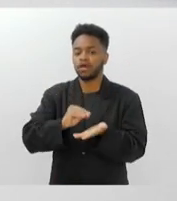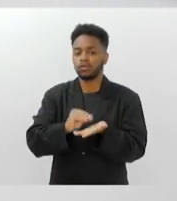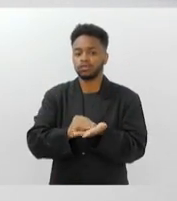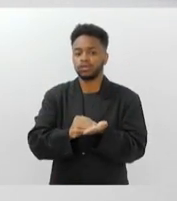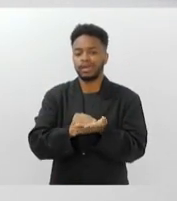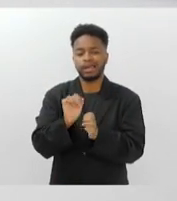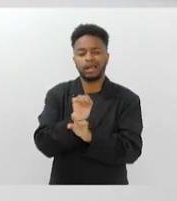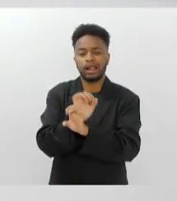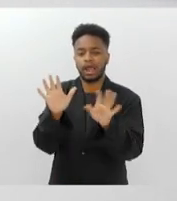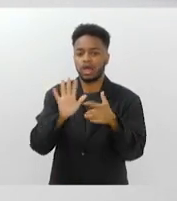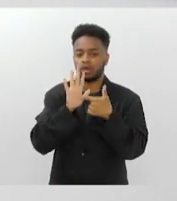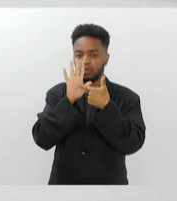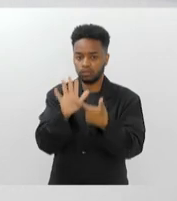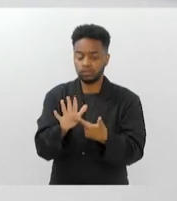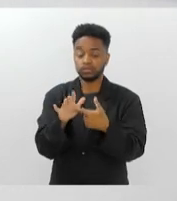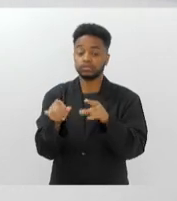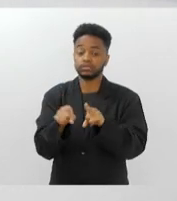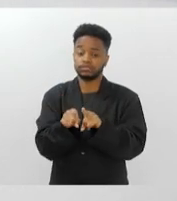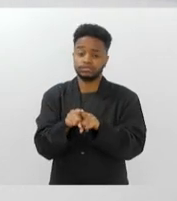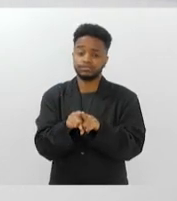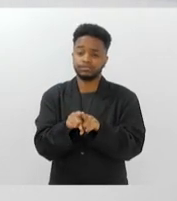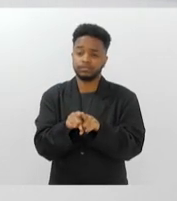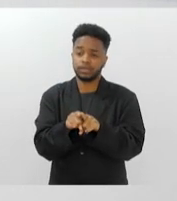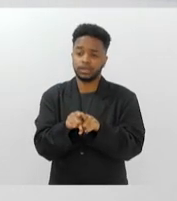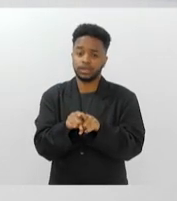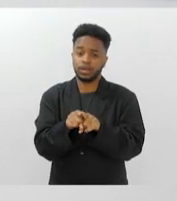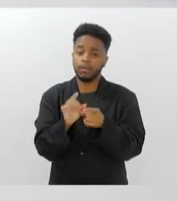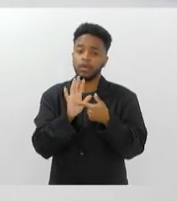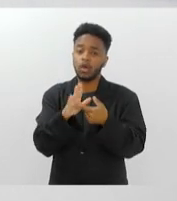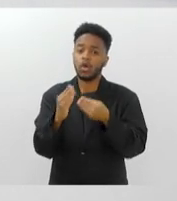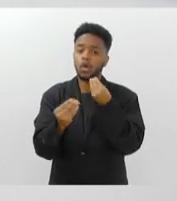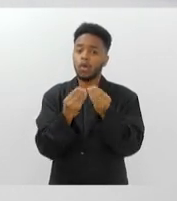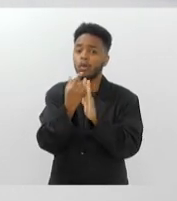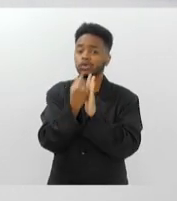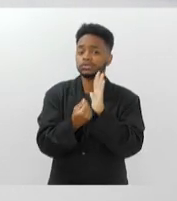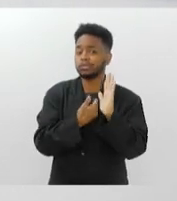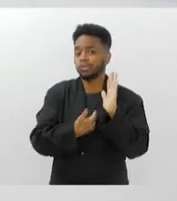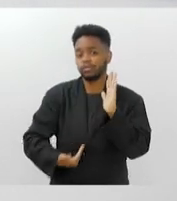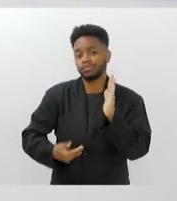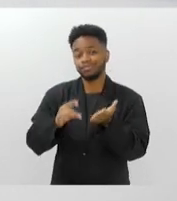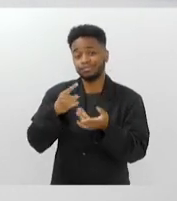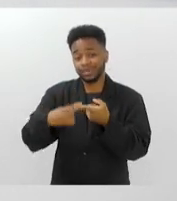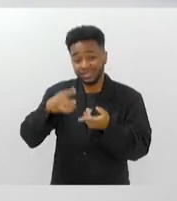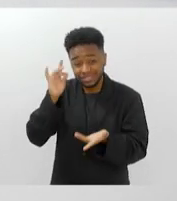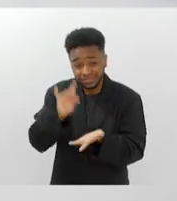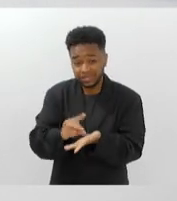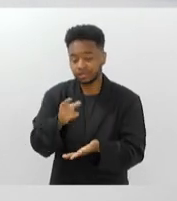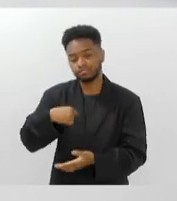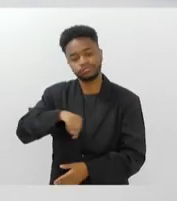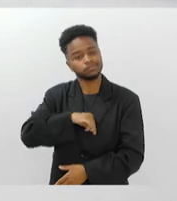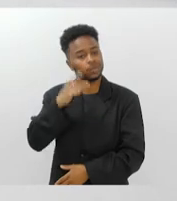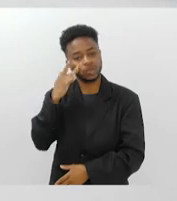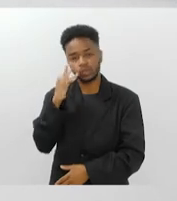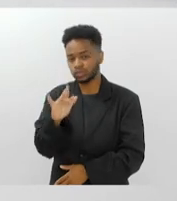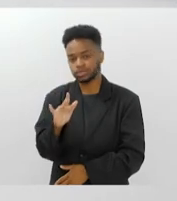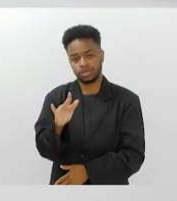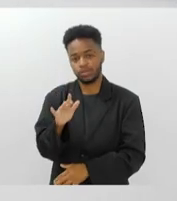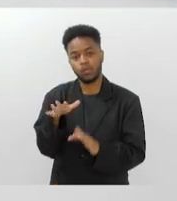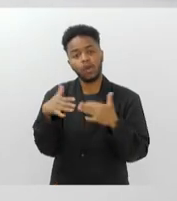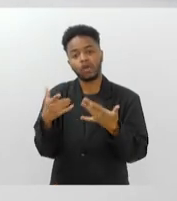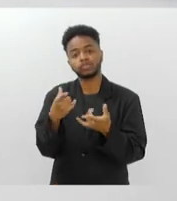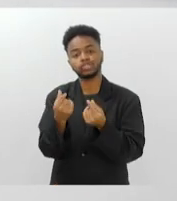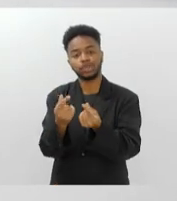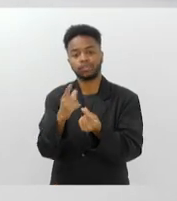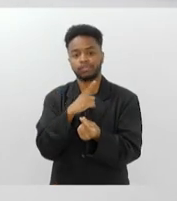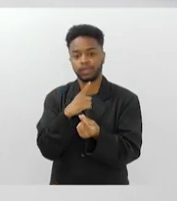eh claridade tem mais eh sobre o orçamento público a gente nunca sabe de fato o que nós o recurso que temos disponível